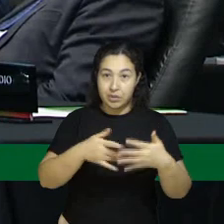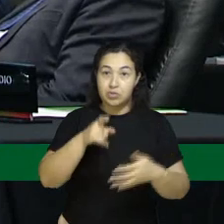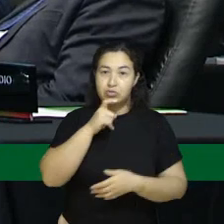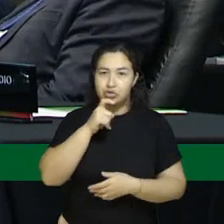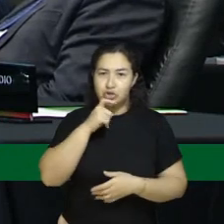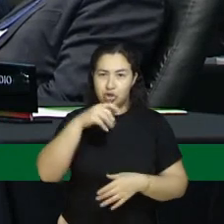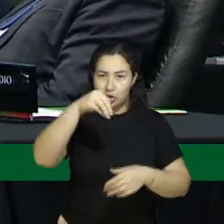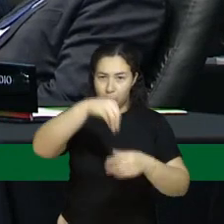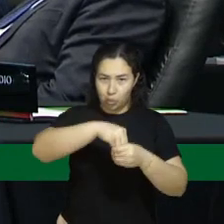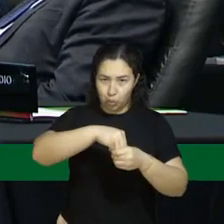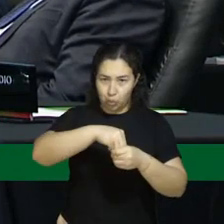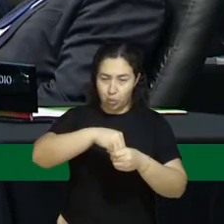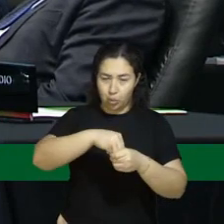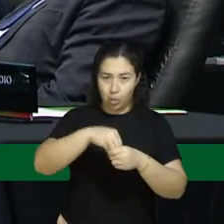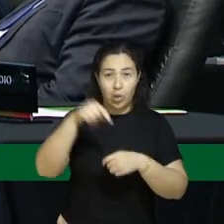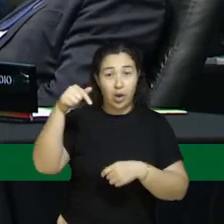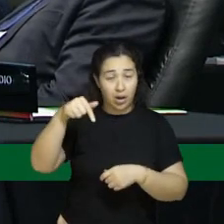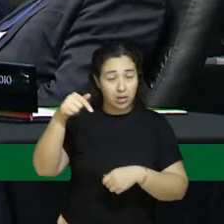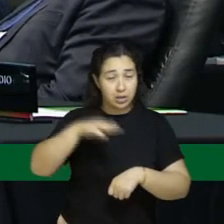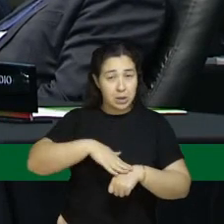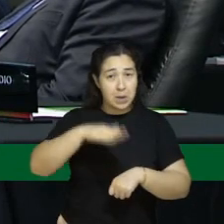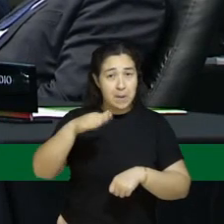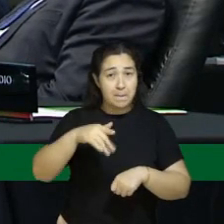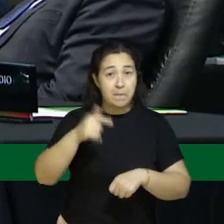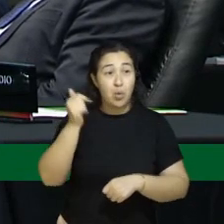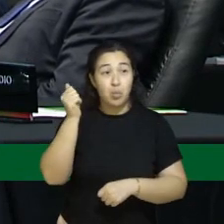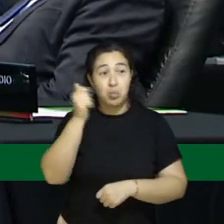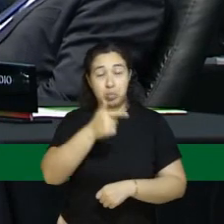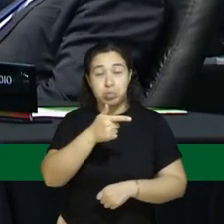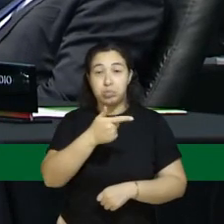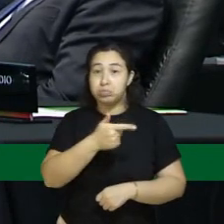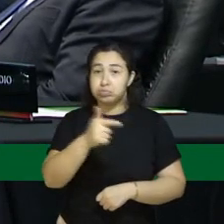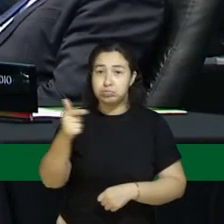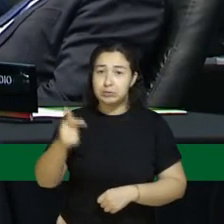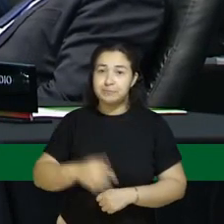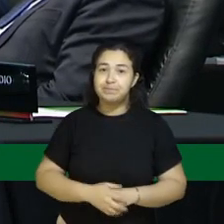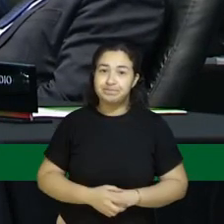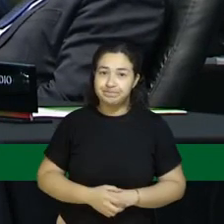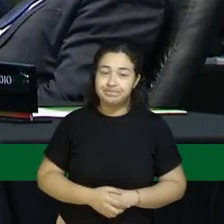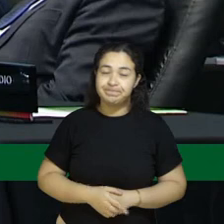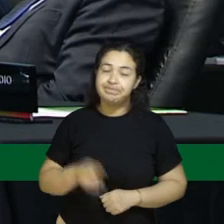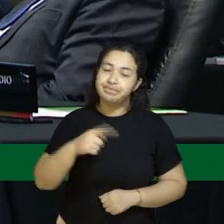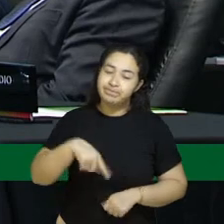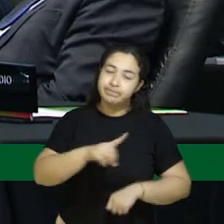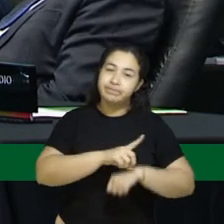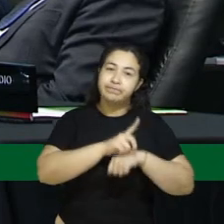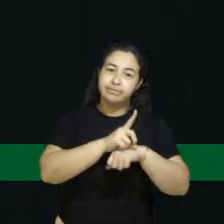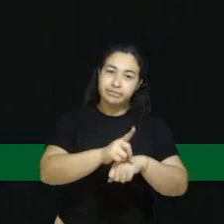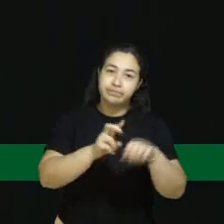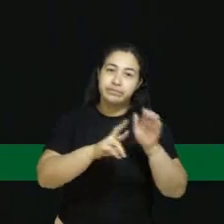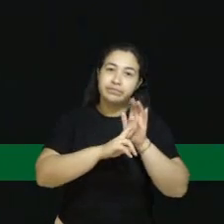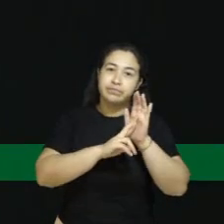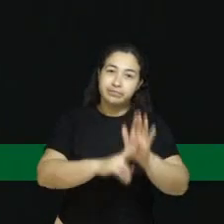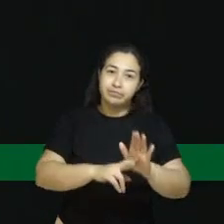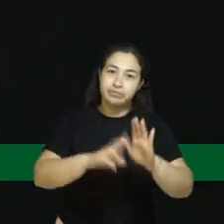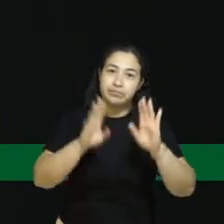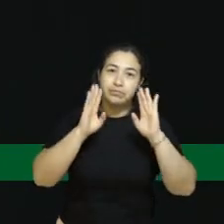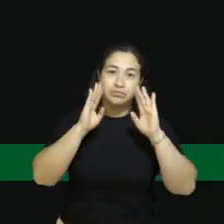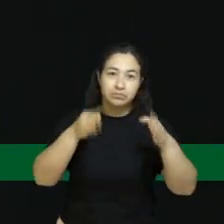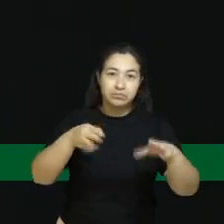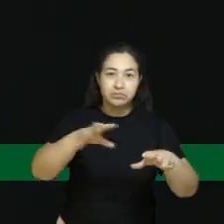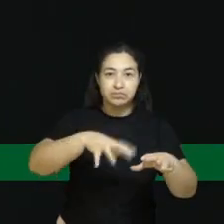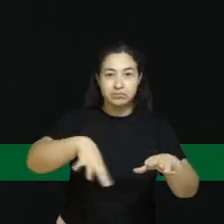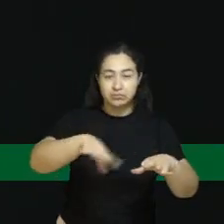e uma deferência especial ao presidente Ivo Alberto, juntamente com toda a sua diretoria que representa o setor aqui na região oeste